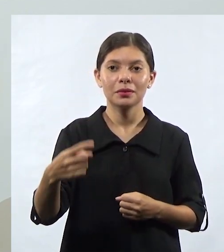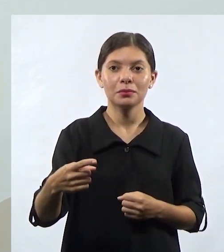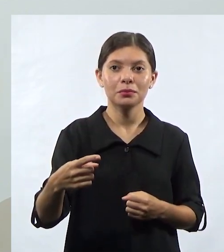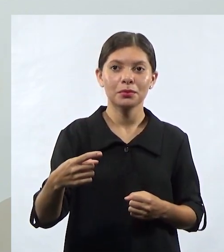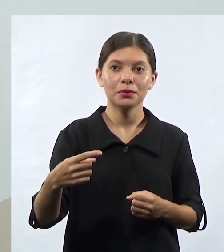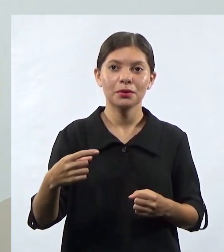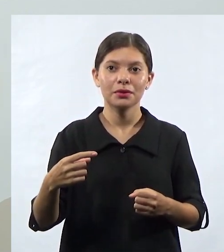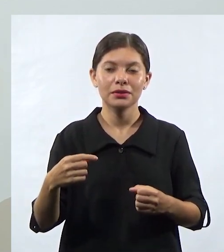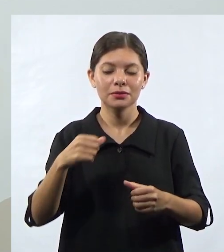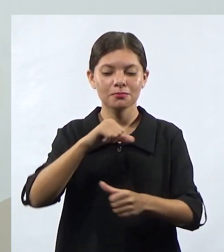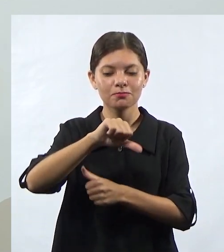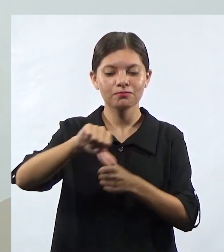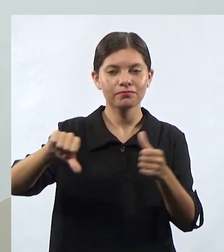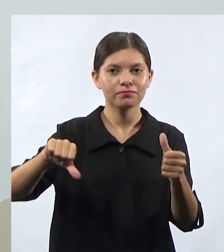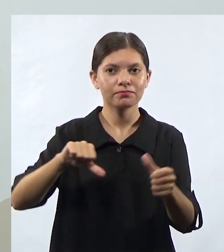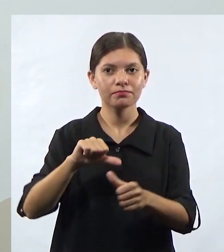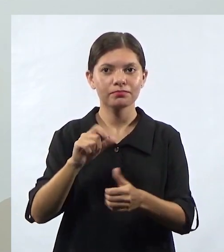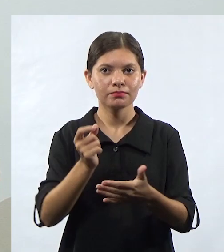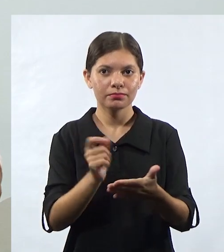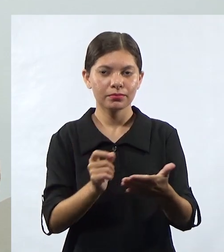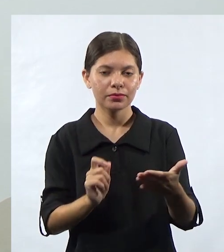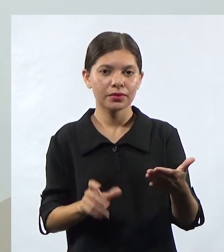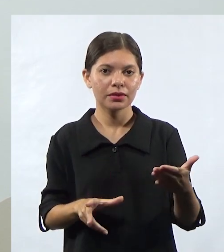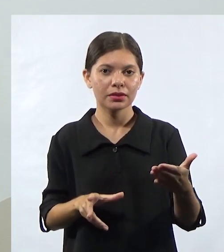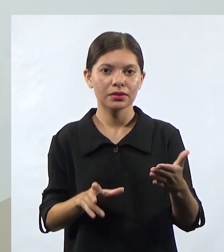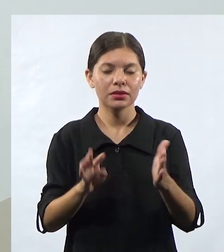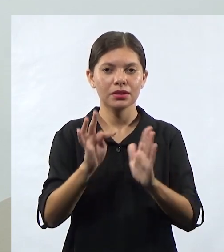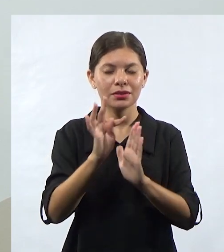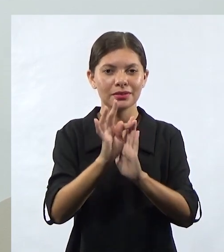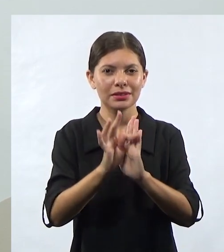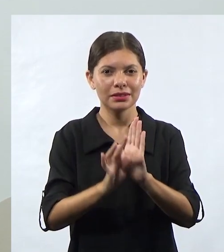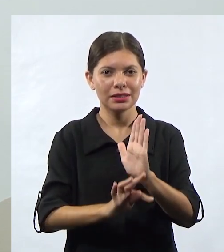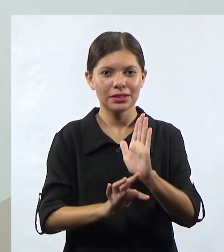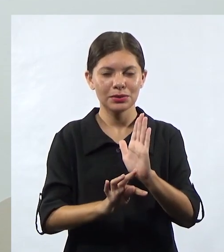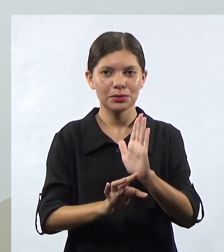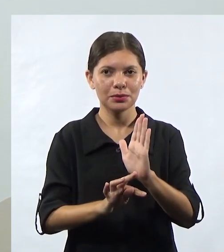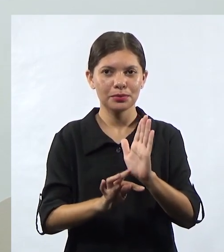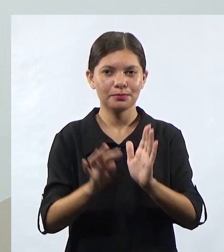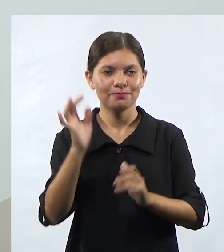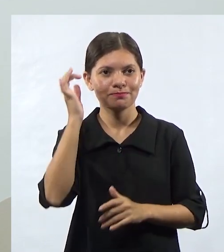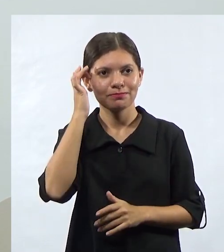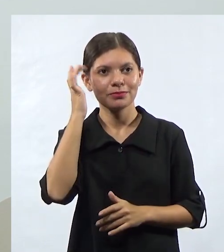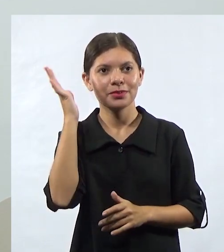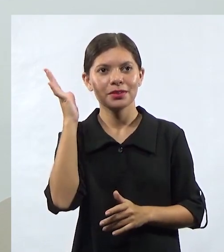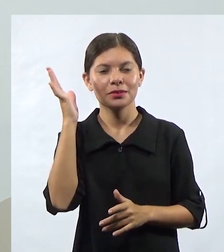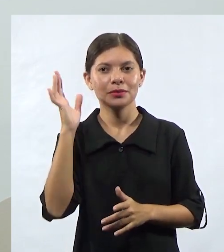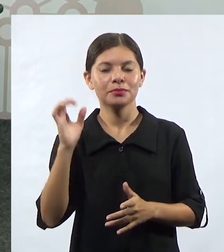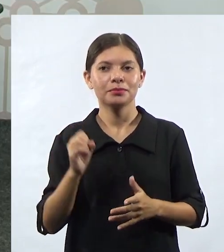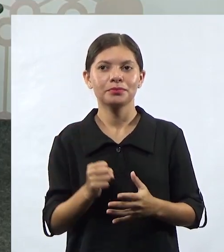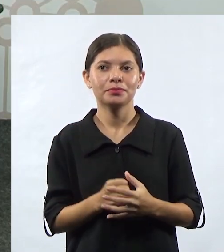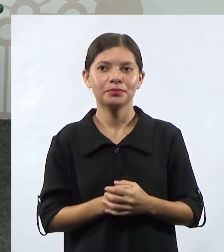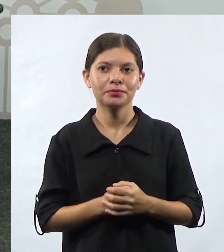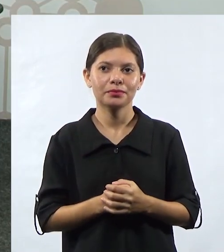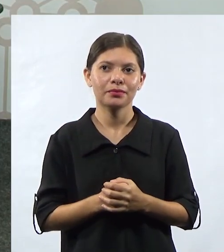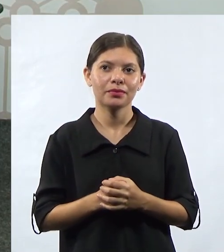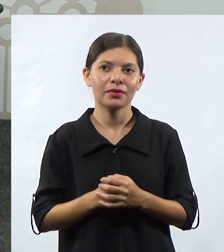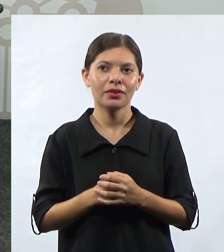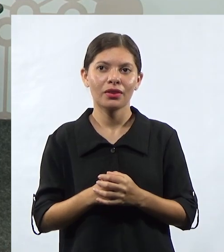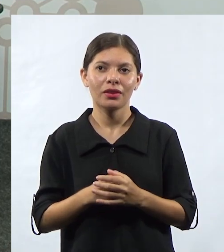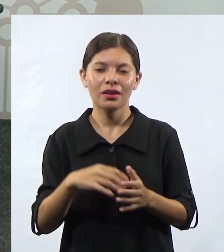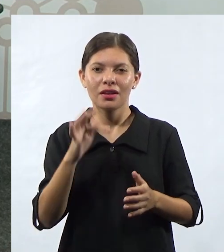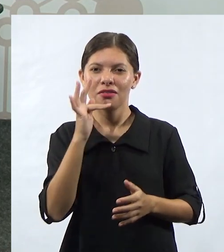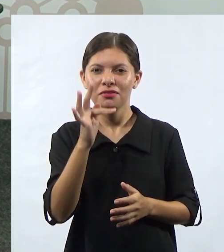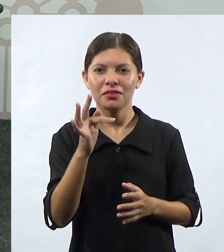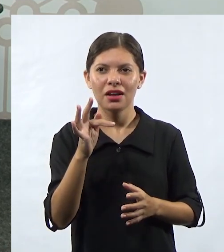que transformar essa escrita em um texto inteligível, porque vai ficar a fala